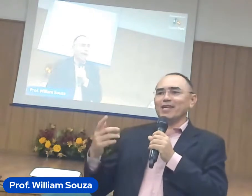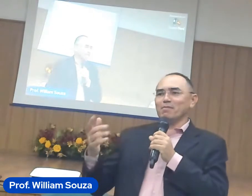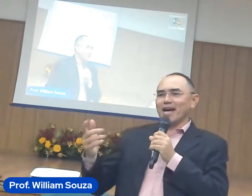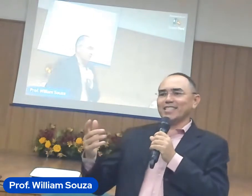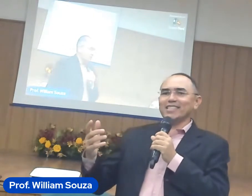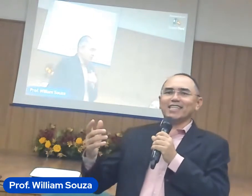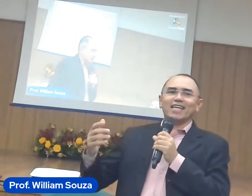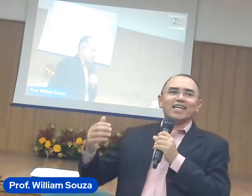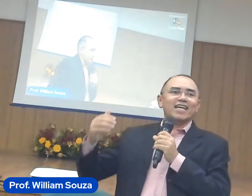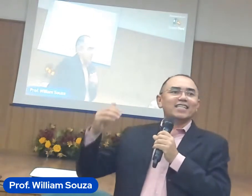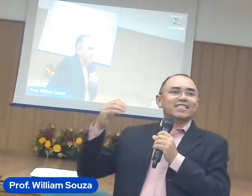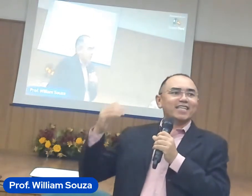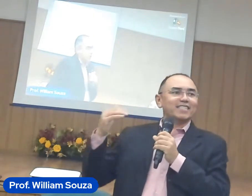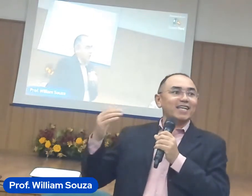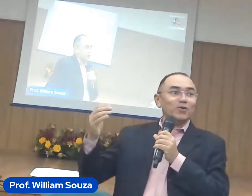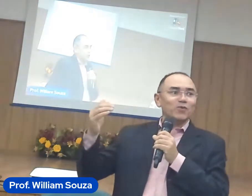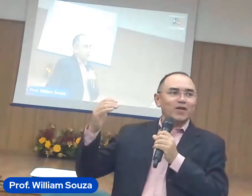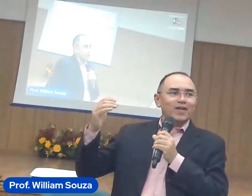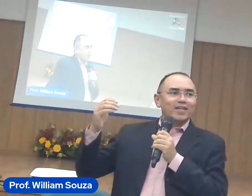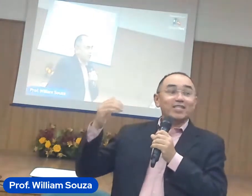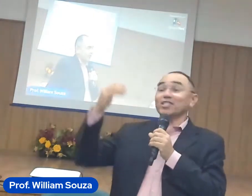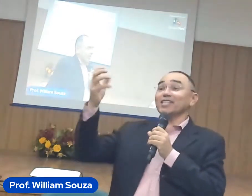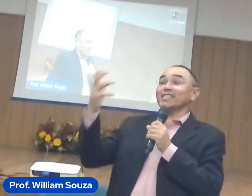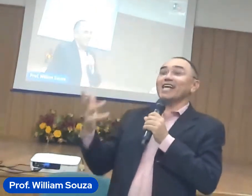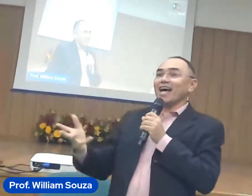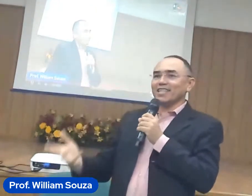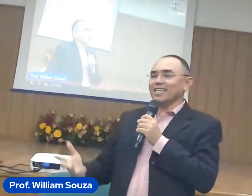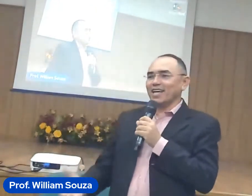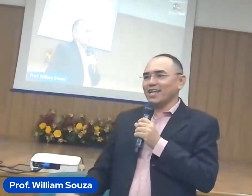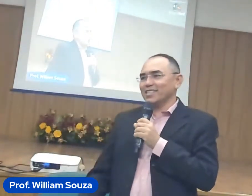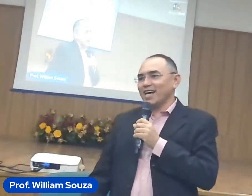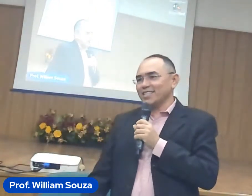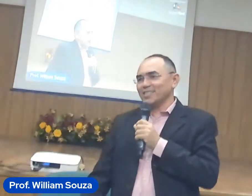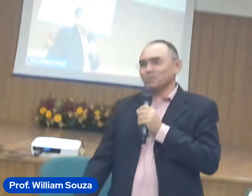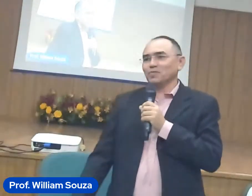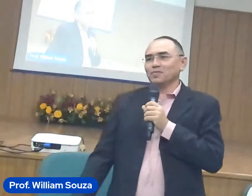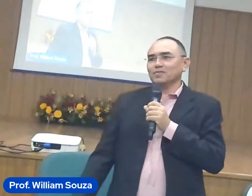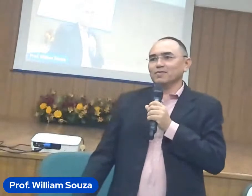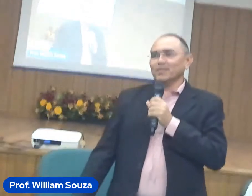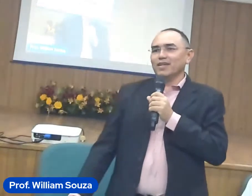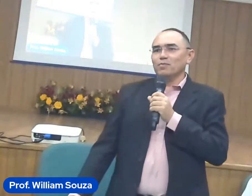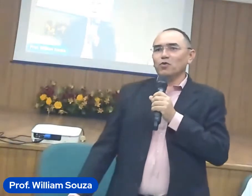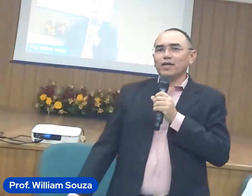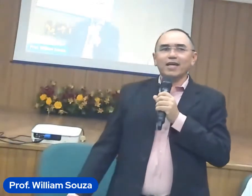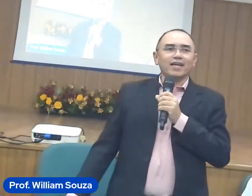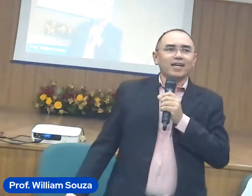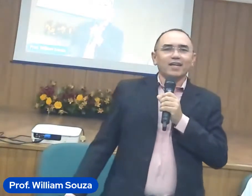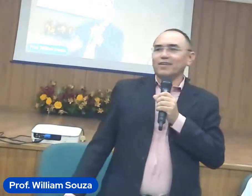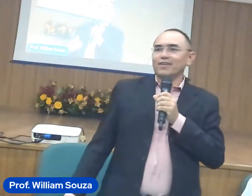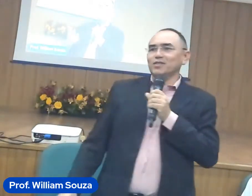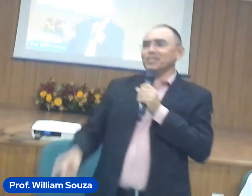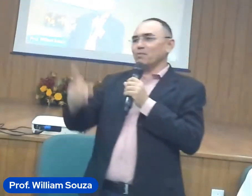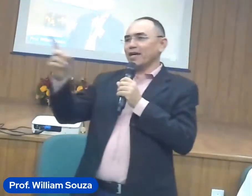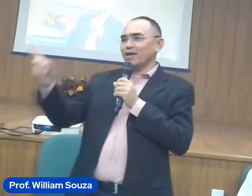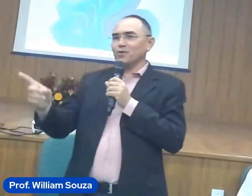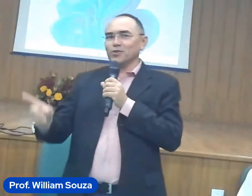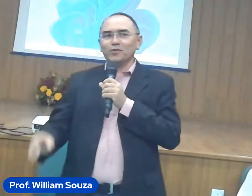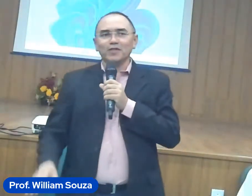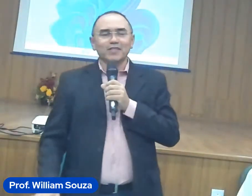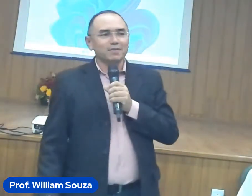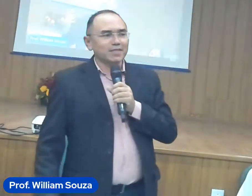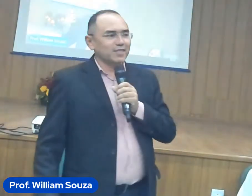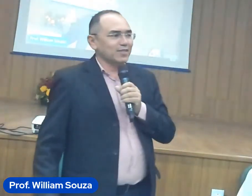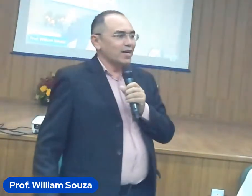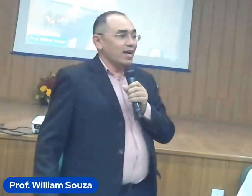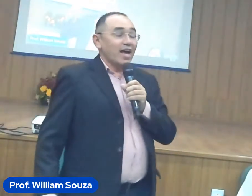da matemática ser tão distanciada da realidade. Porque os que já pagaram